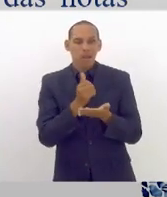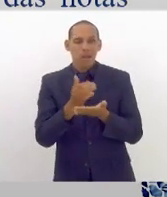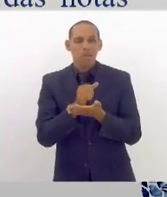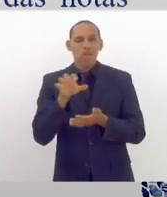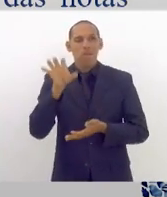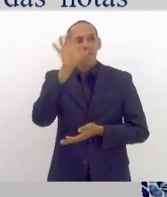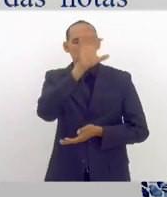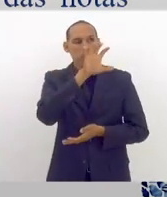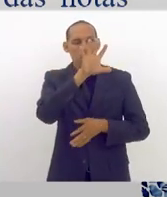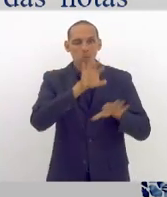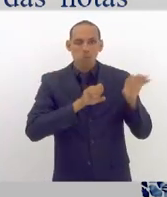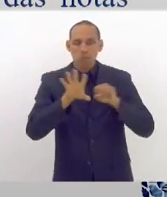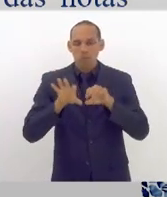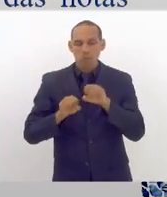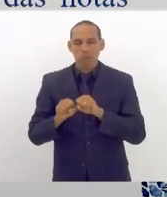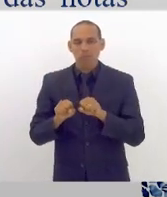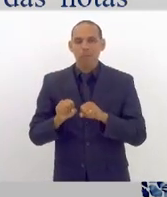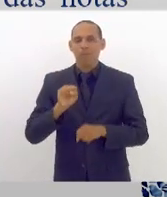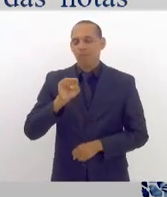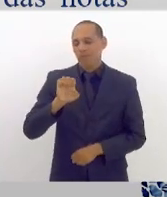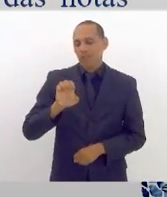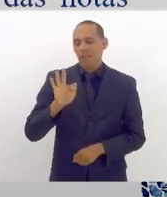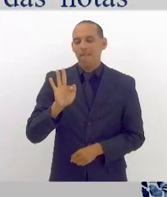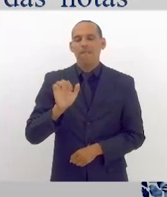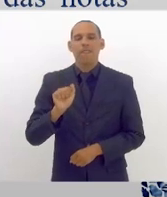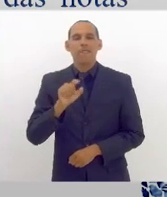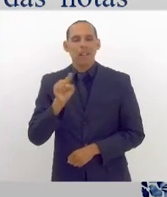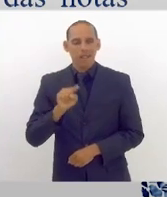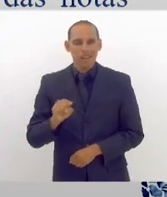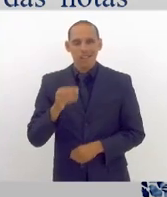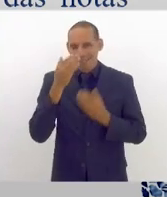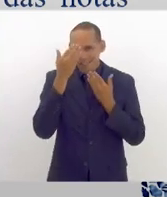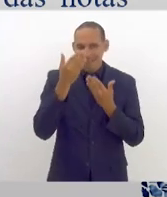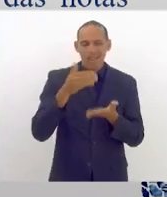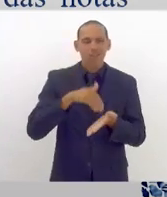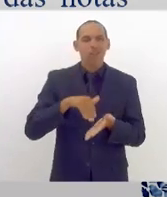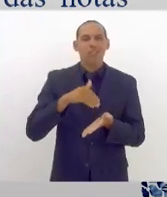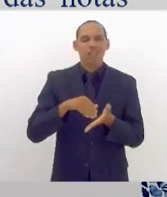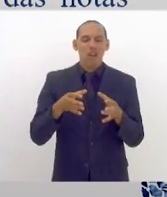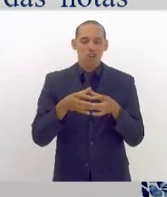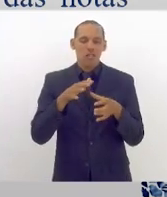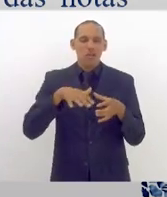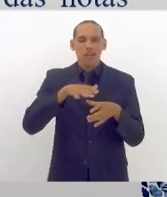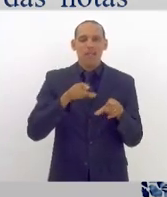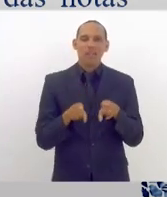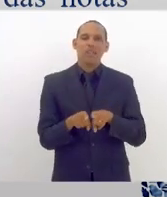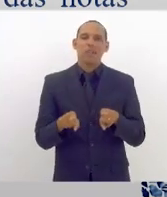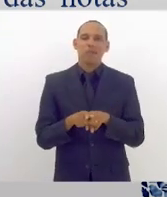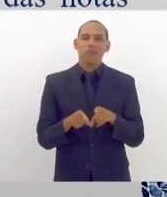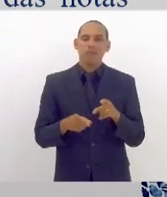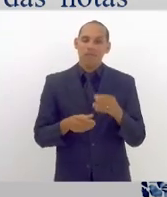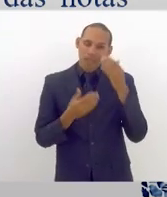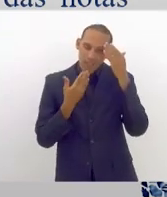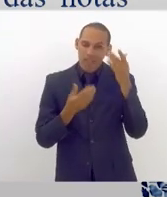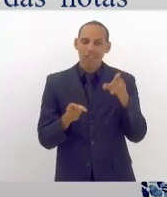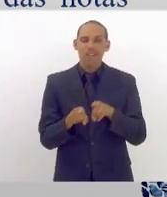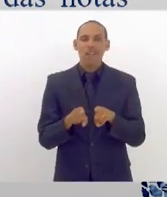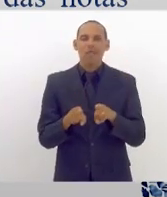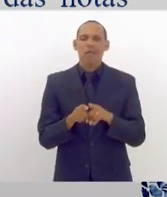Sefaz a gente agradece ao secretário toda equipe e também gostaria de agradecer